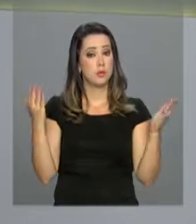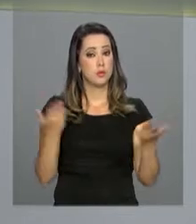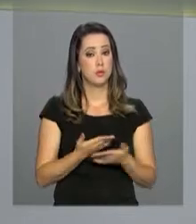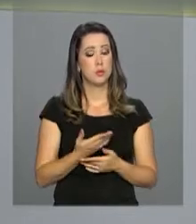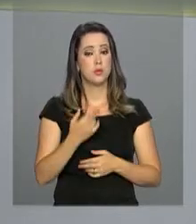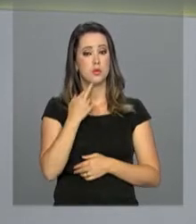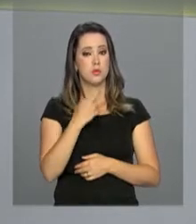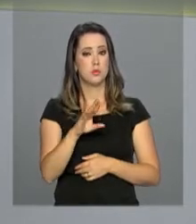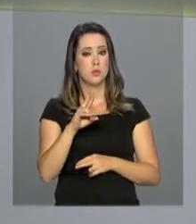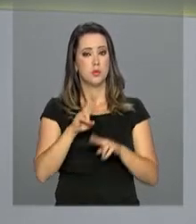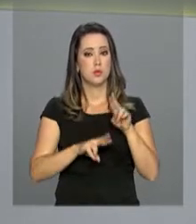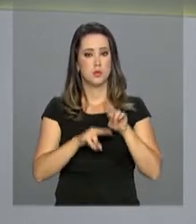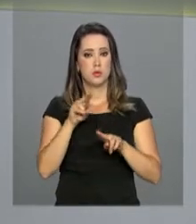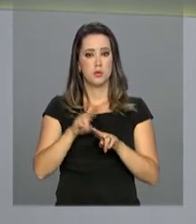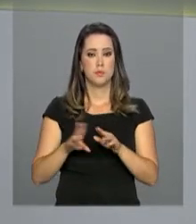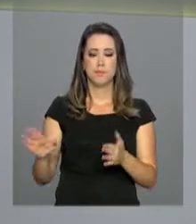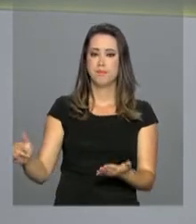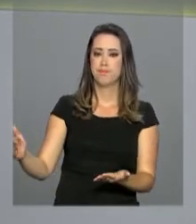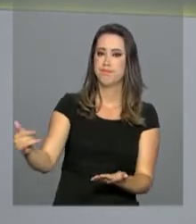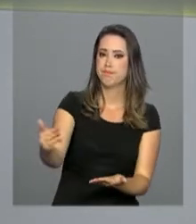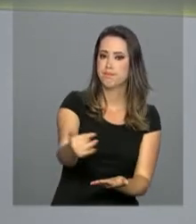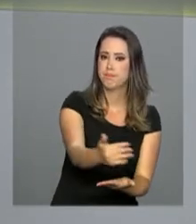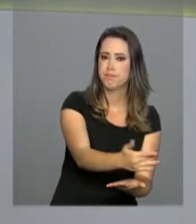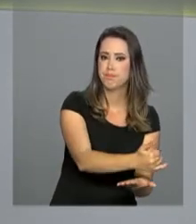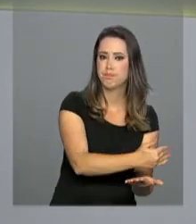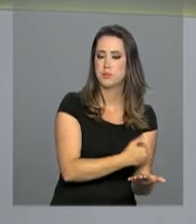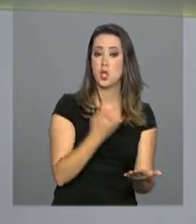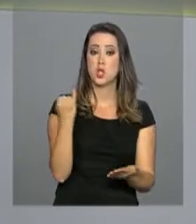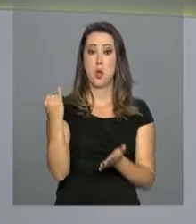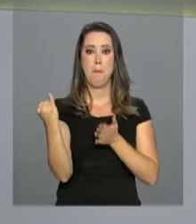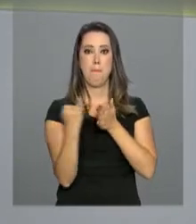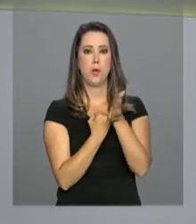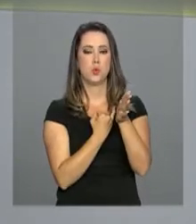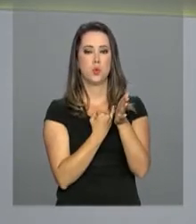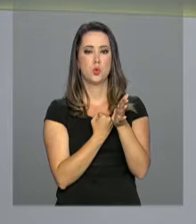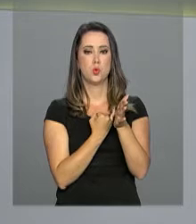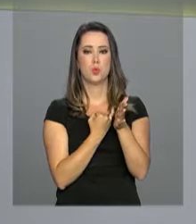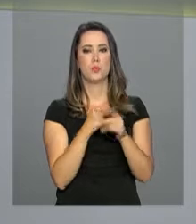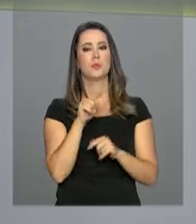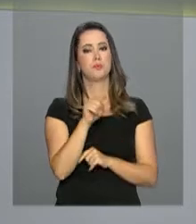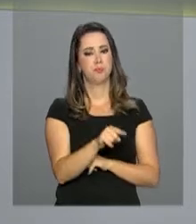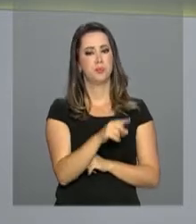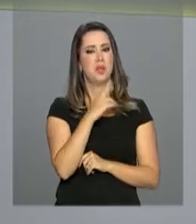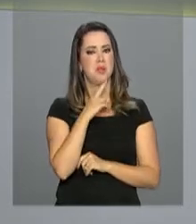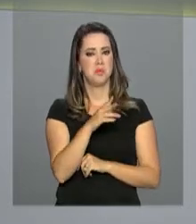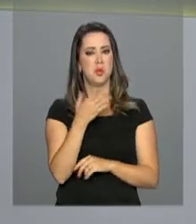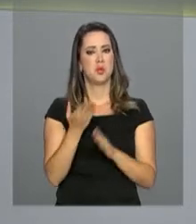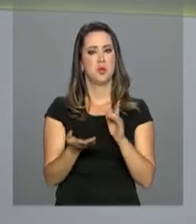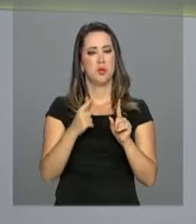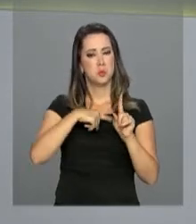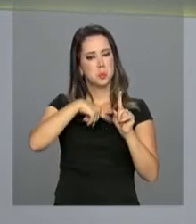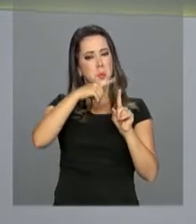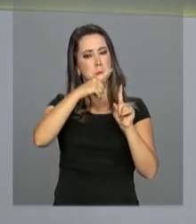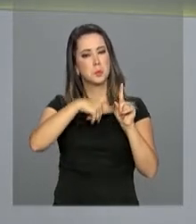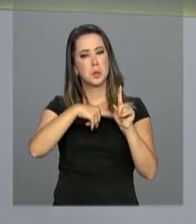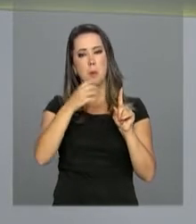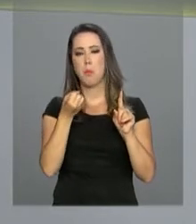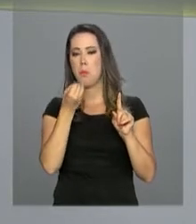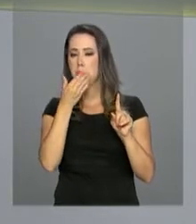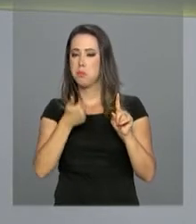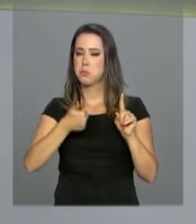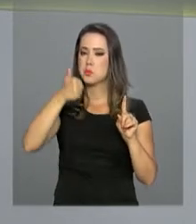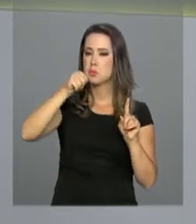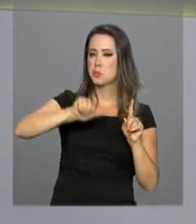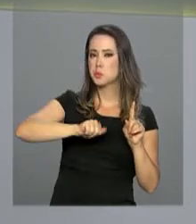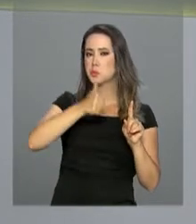o resultado de junho da arrecadação de impostos e contribuições. Esse resultado é considerado um dos termômetros da economia. E quem tem os